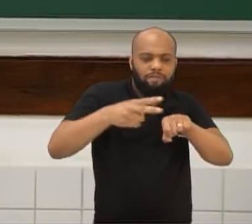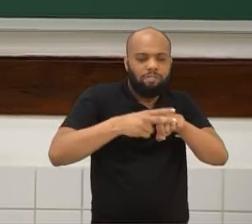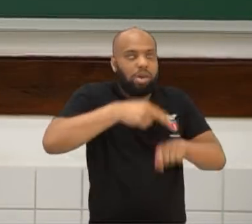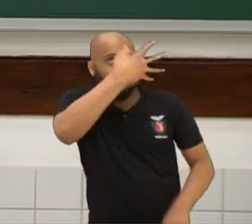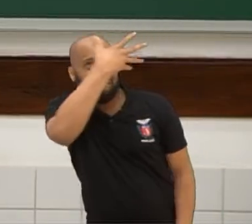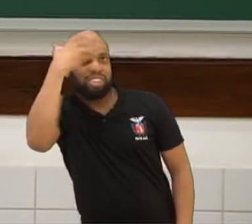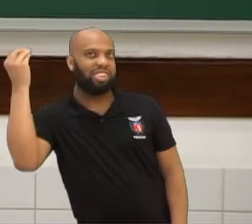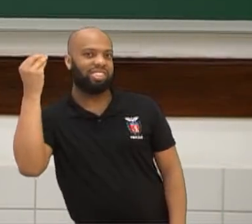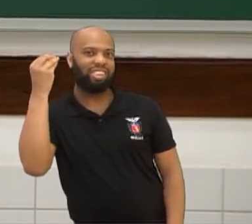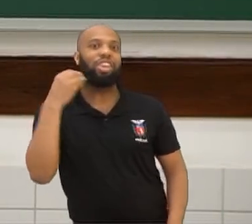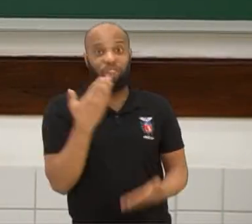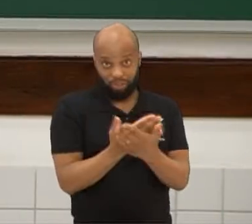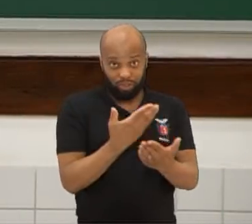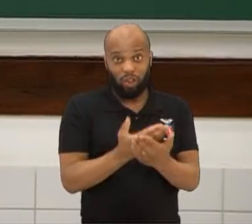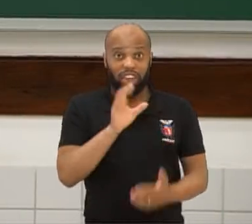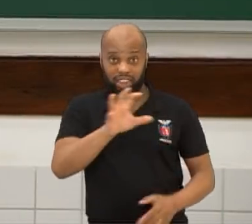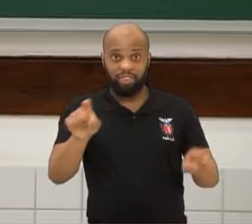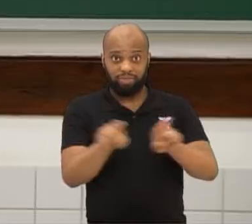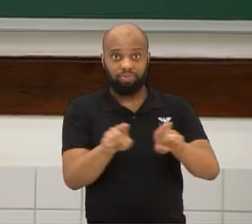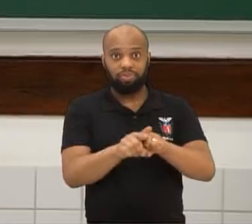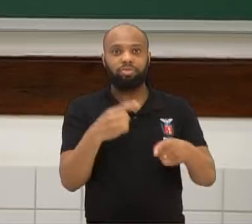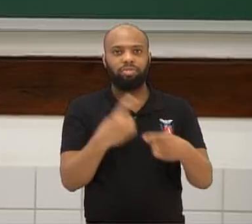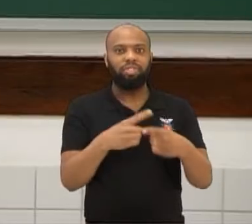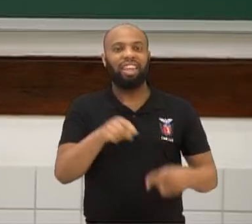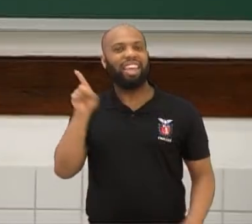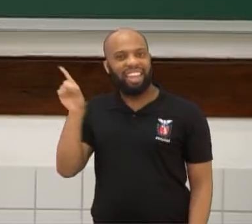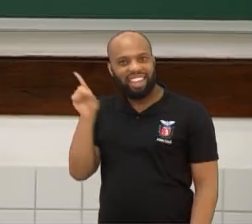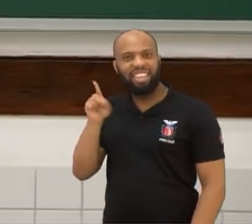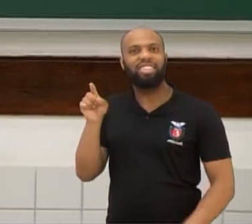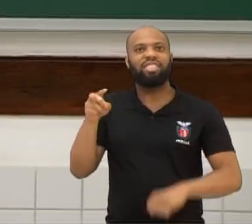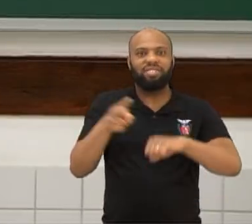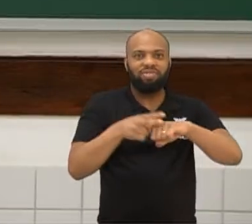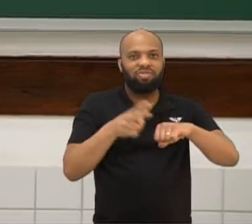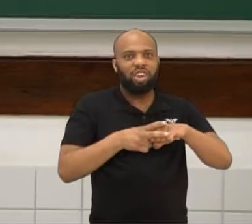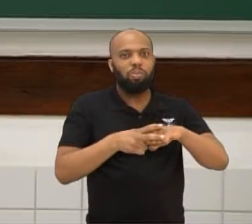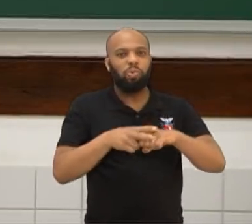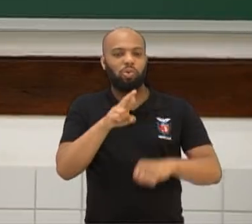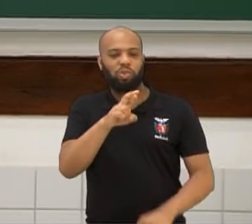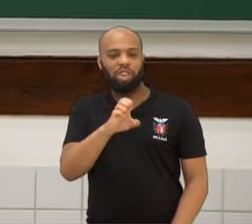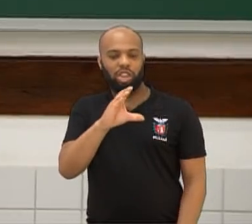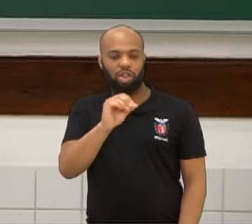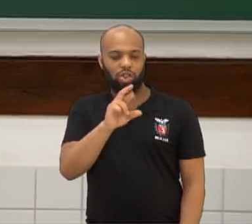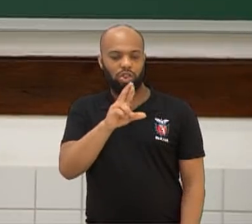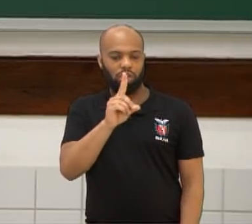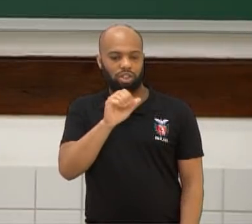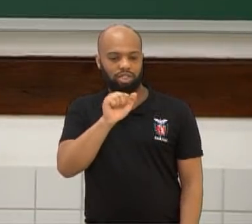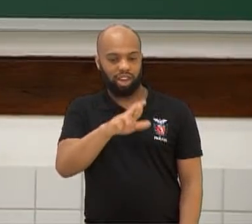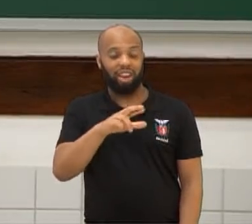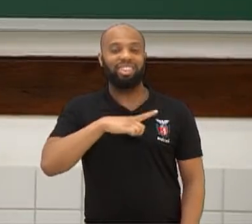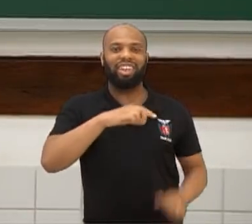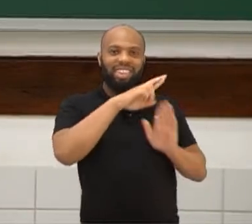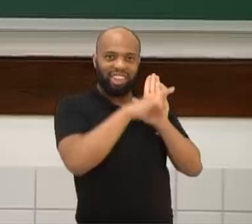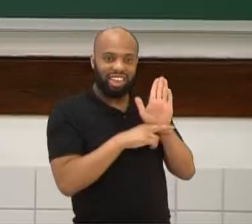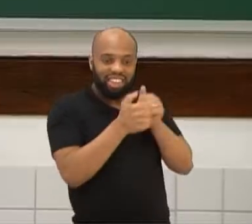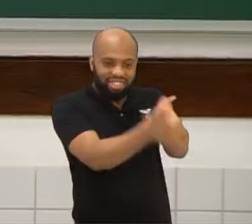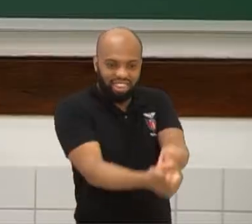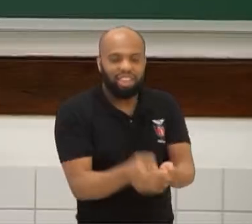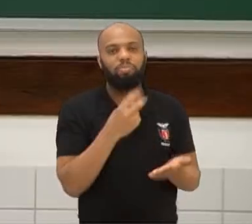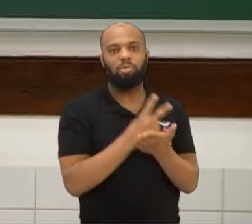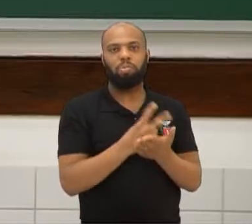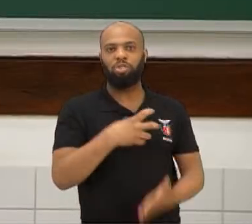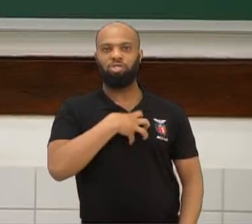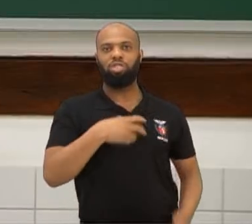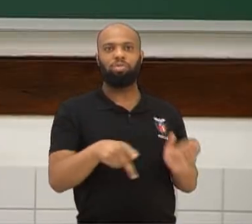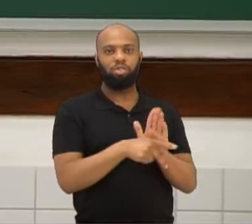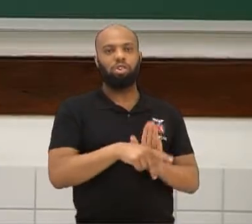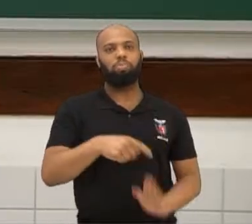gente trabalhou nessas questões, o verbo recordar ele vai ali seguir a mesma regra, né, digamos assim, o mesmo